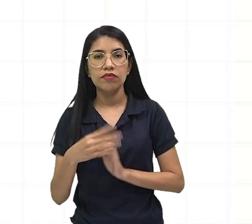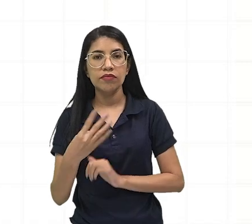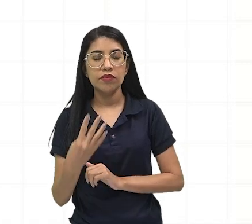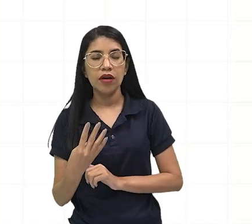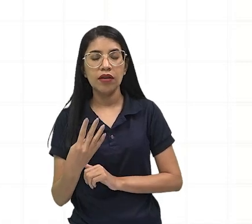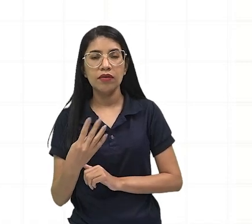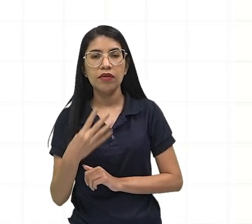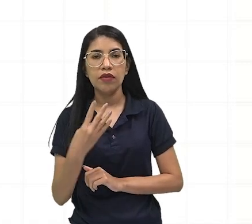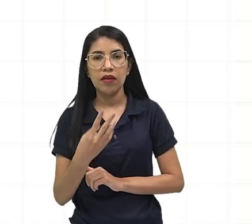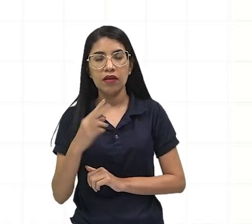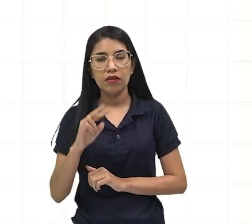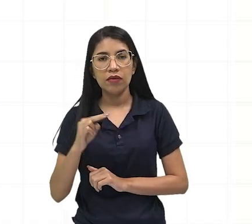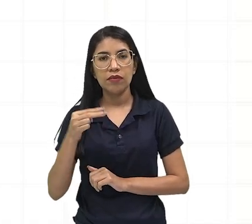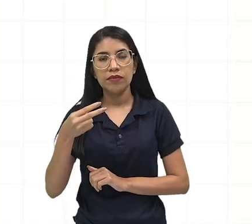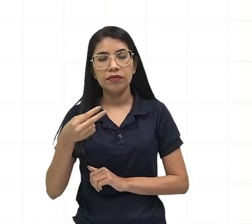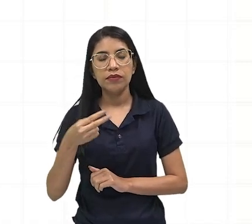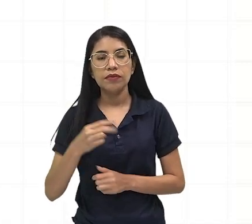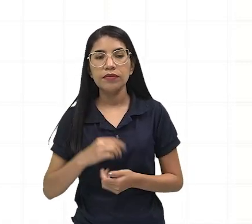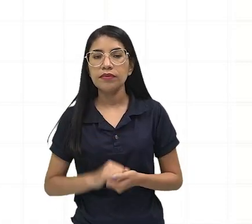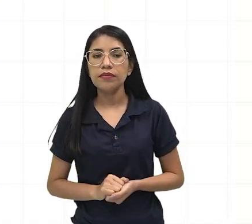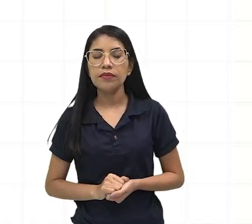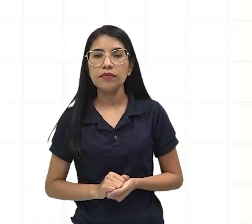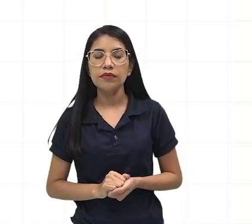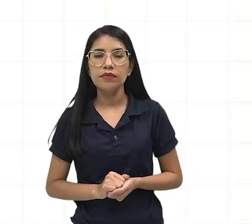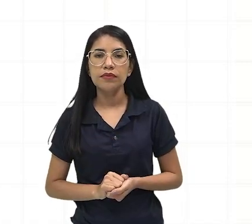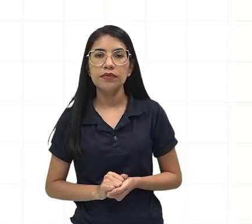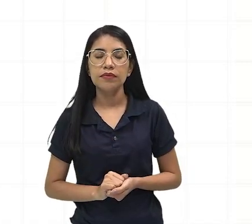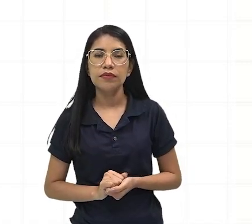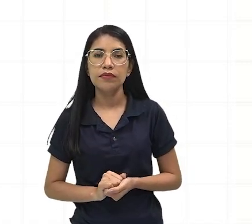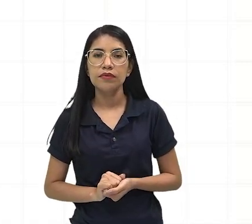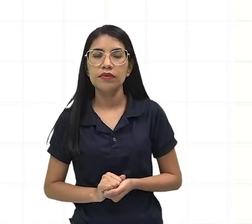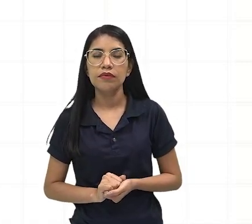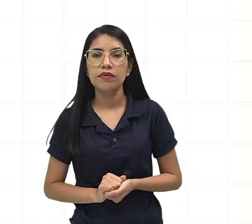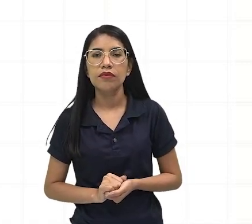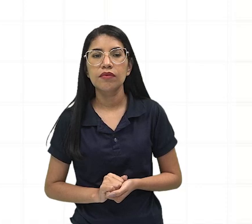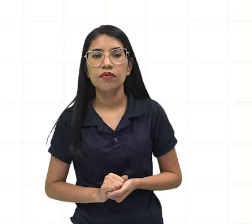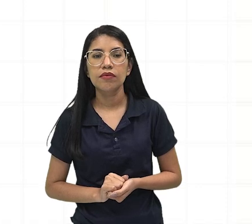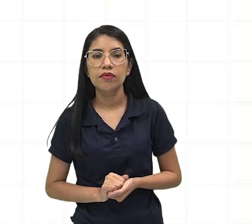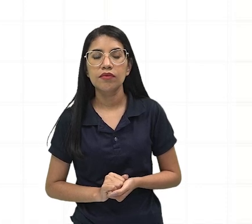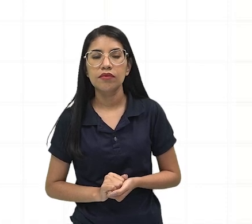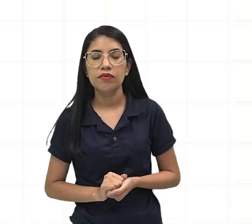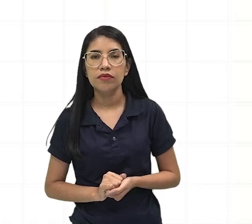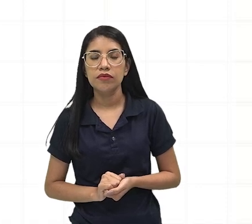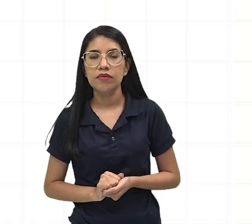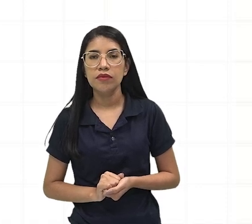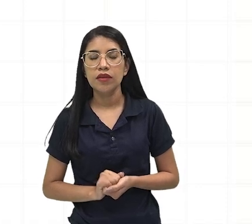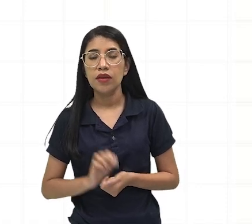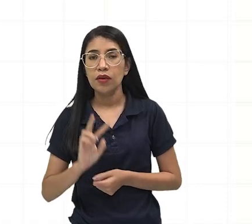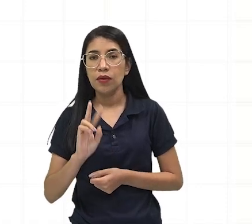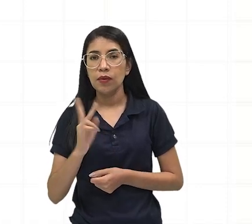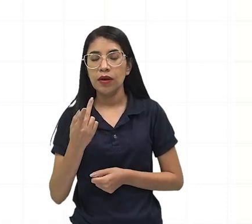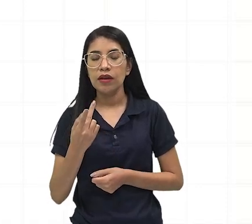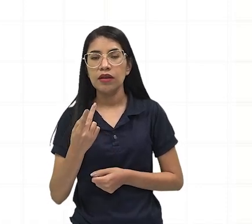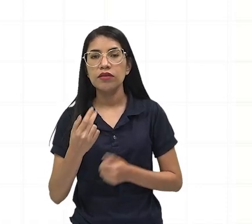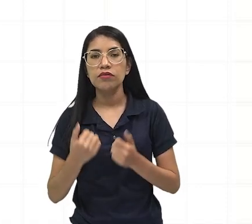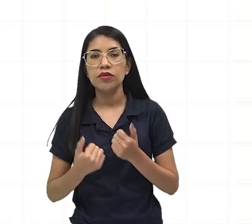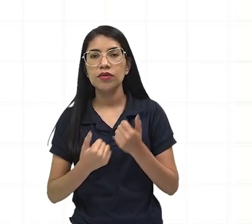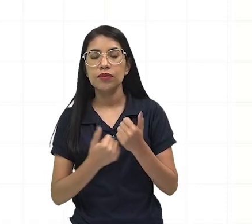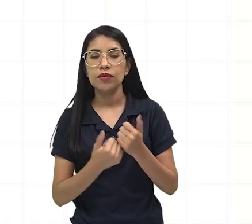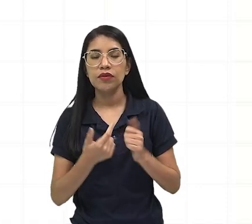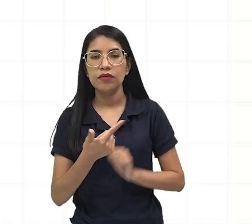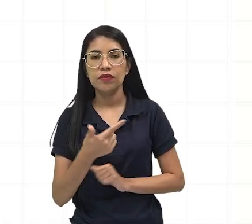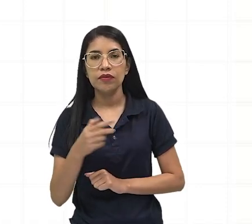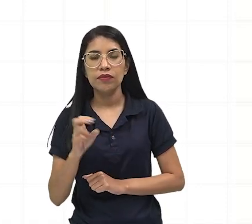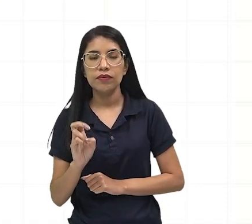4. Então, no lugar daqui do Rzinho, nós vamos botar 4 ao quadrado, né? E no lugar do H, nós vamos